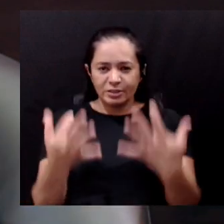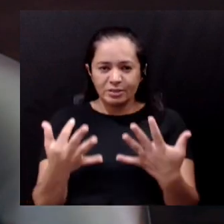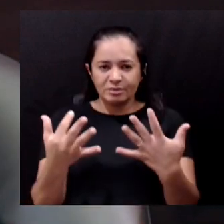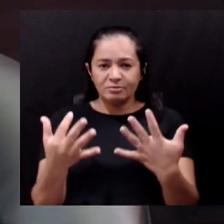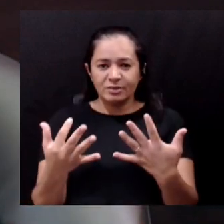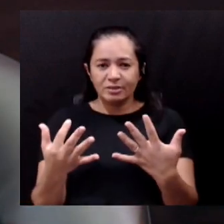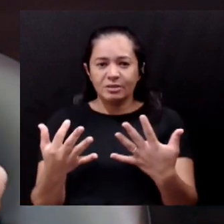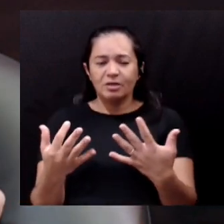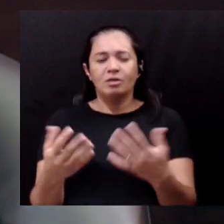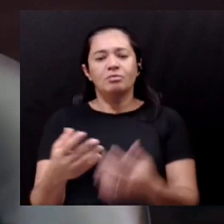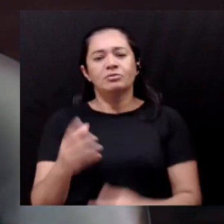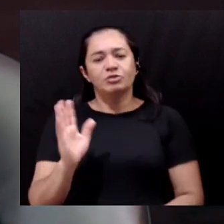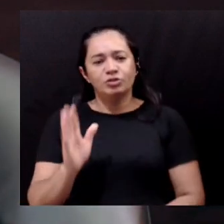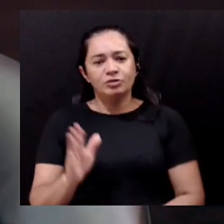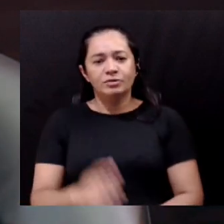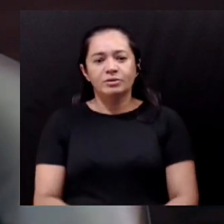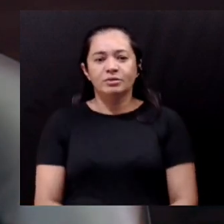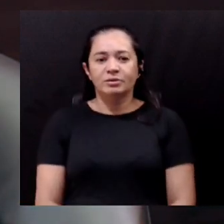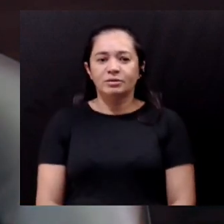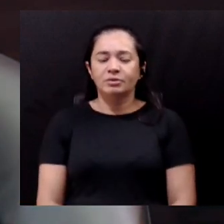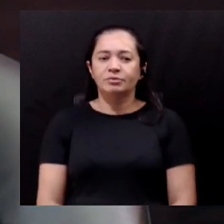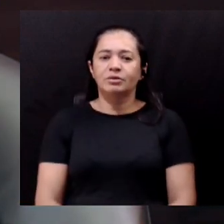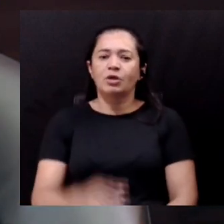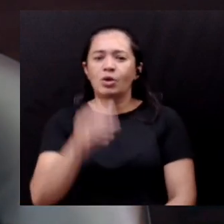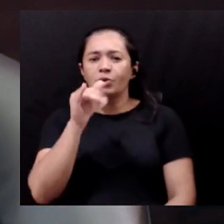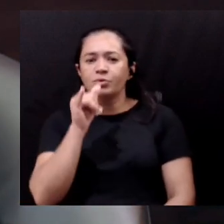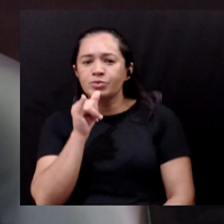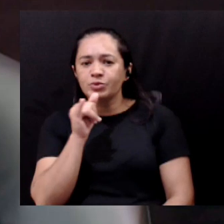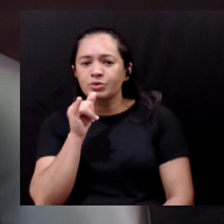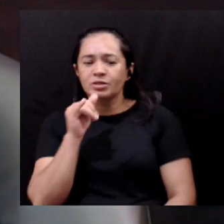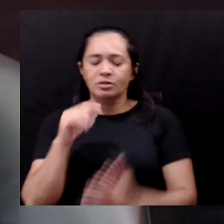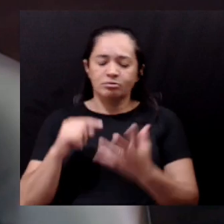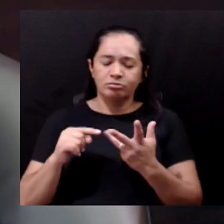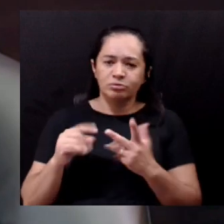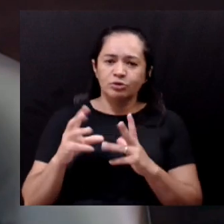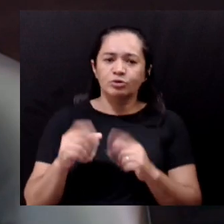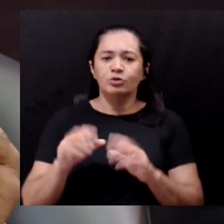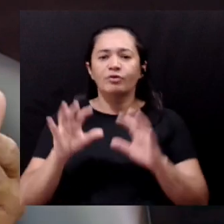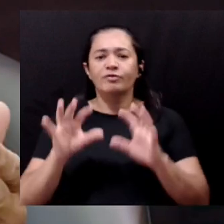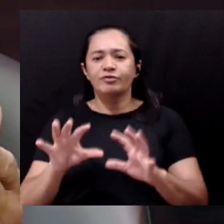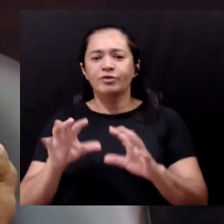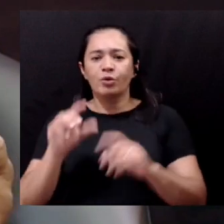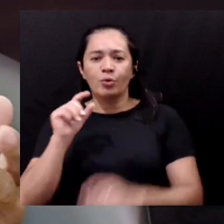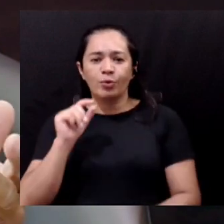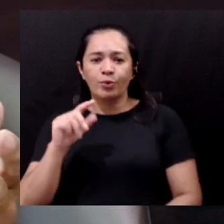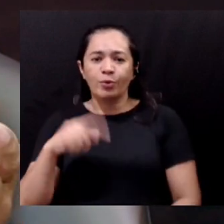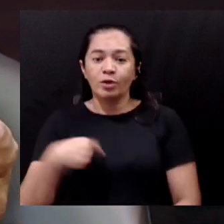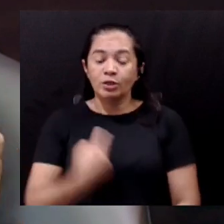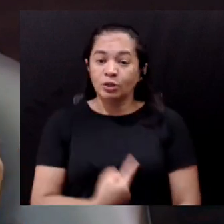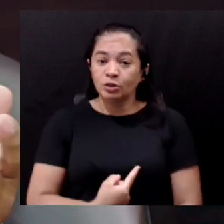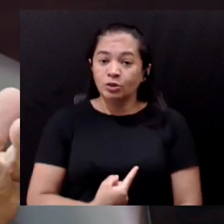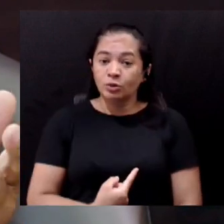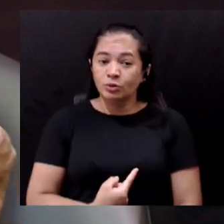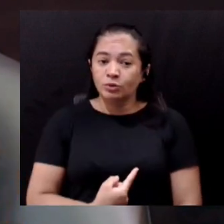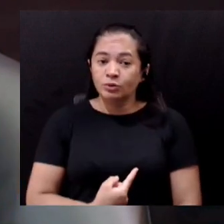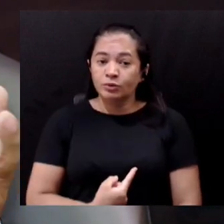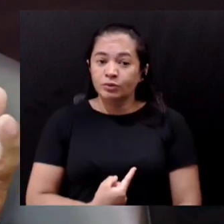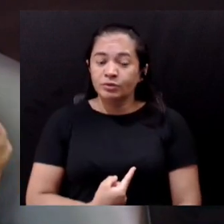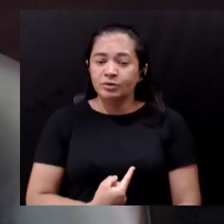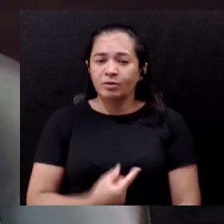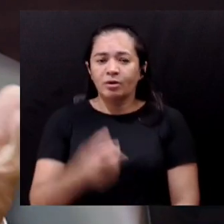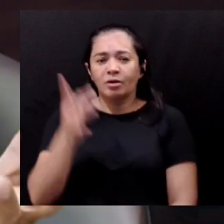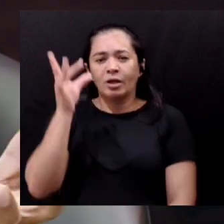falamos, né, os exemplos e tudo isso, acho que o que vai ficar é que nós, além da presença, e eu acho que